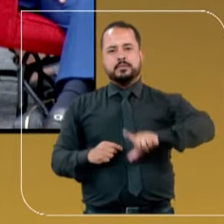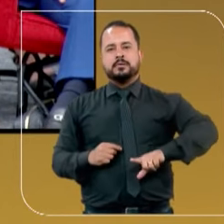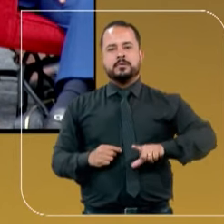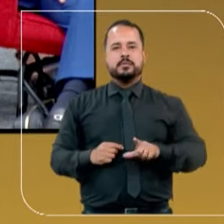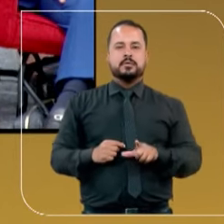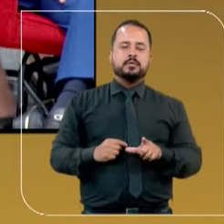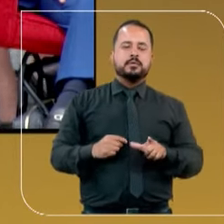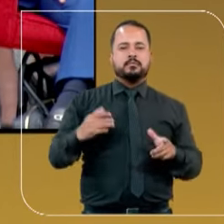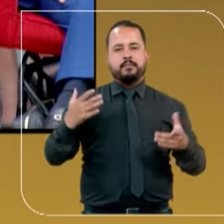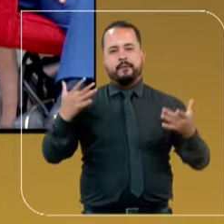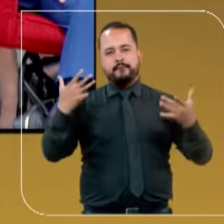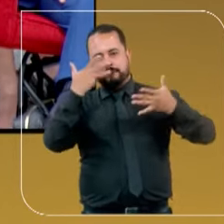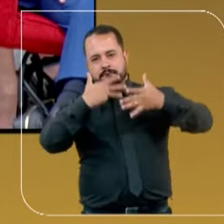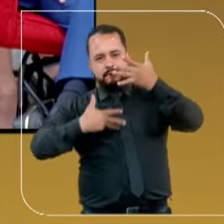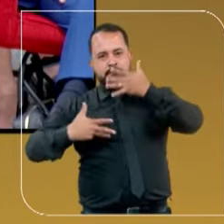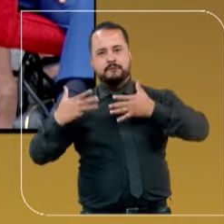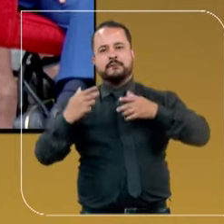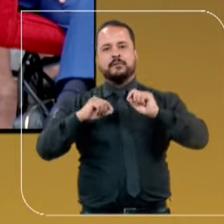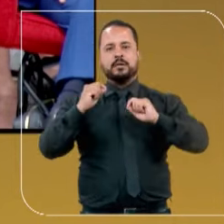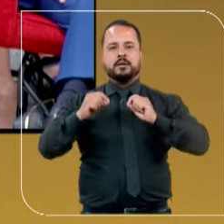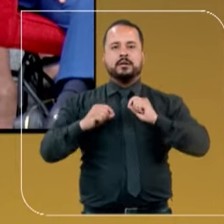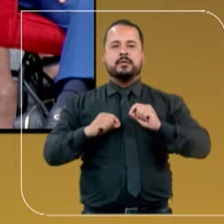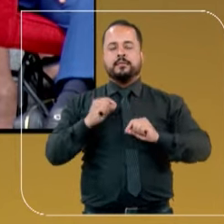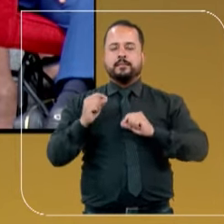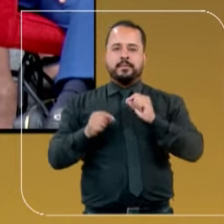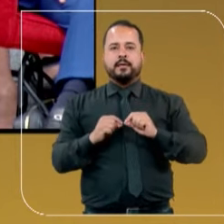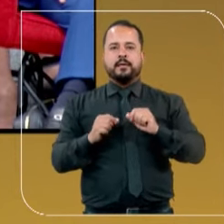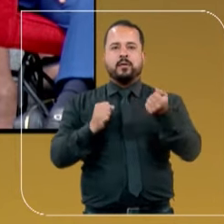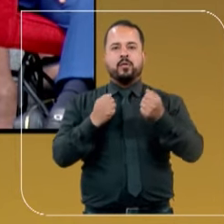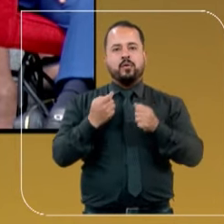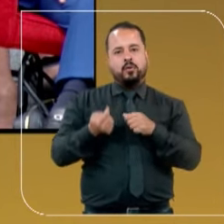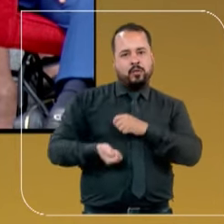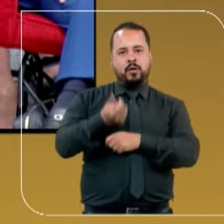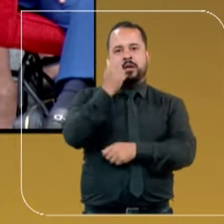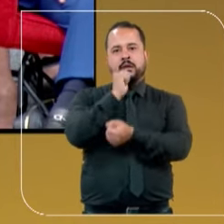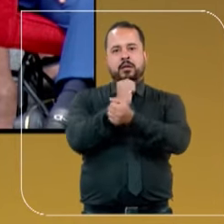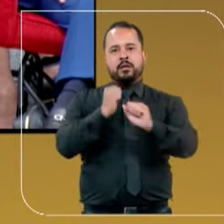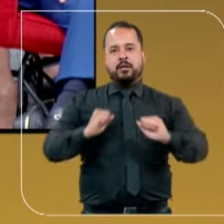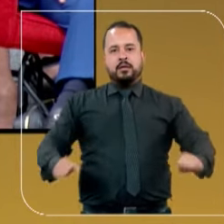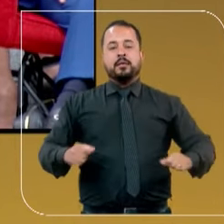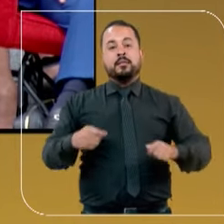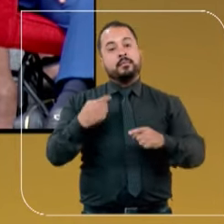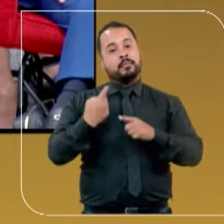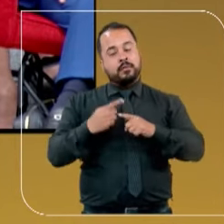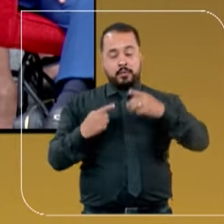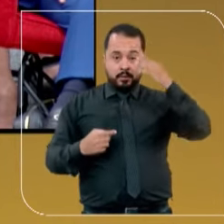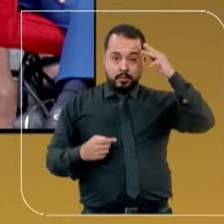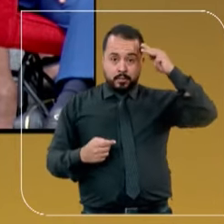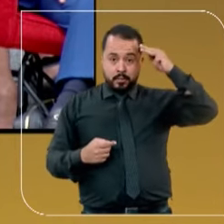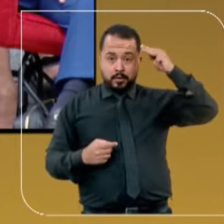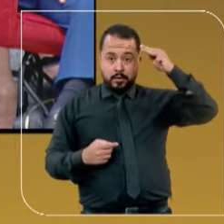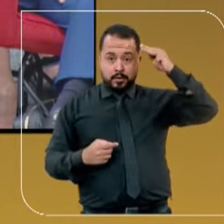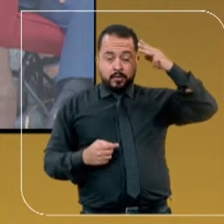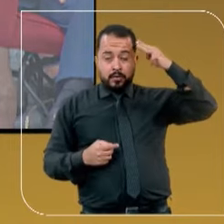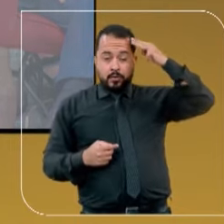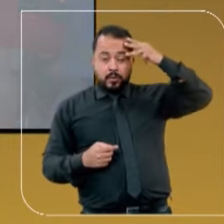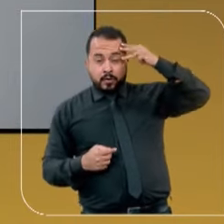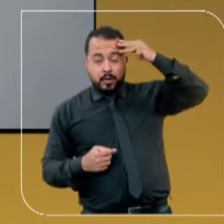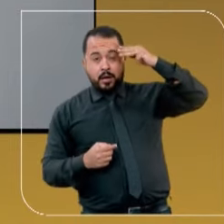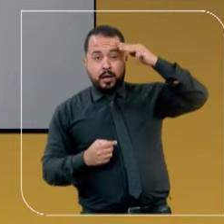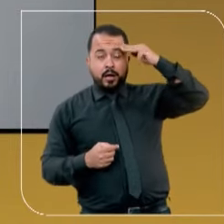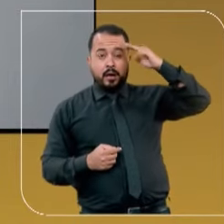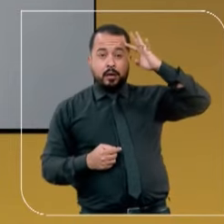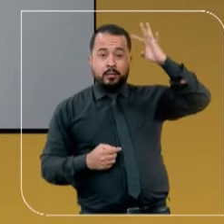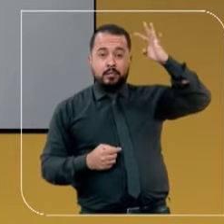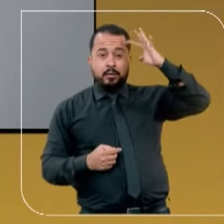invisível e concretizar o quase impossível, porque soube sonhar e ver com o coração. Enfim, não